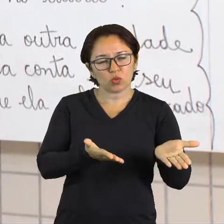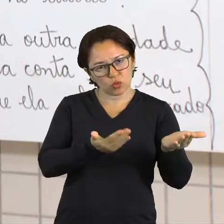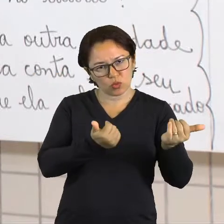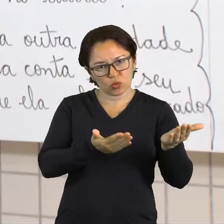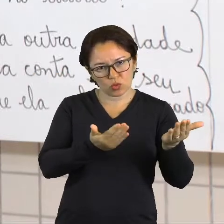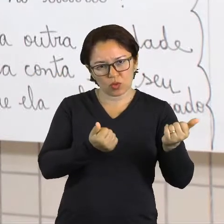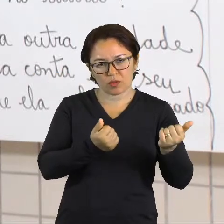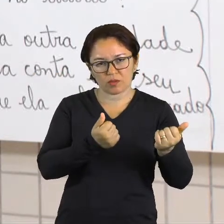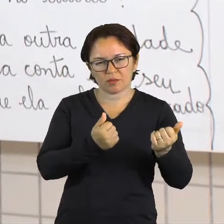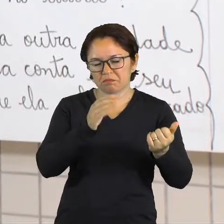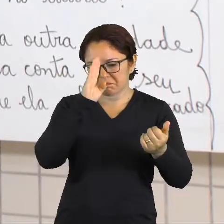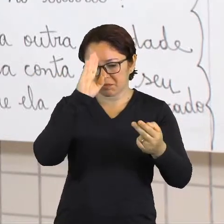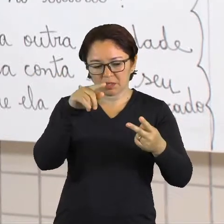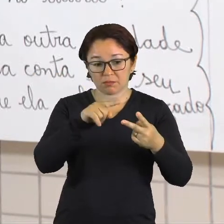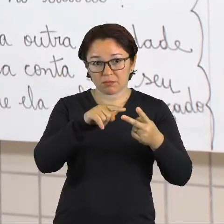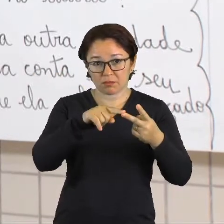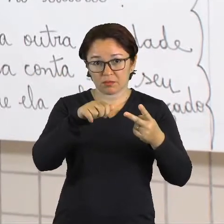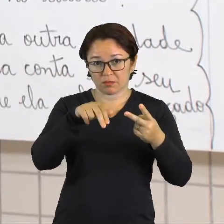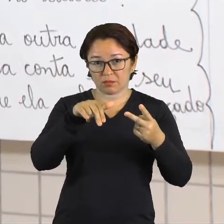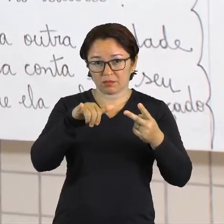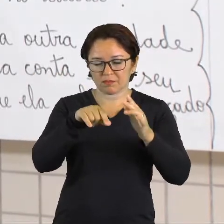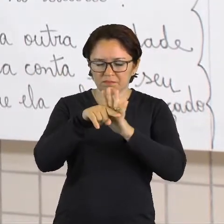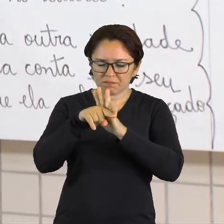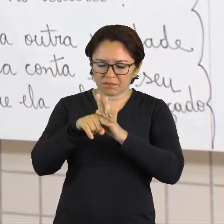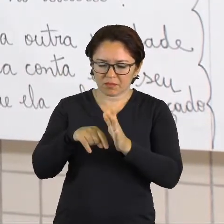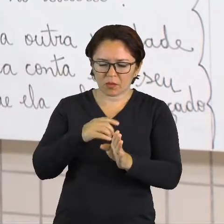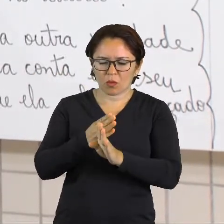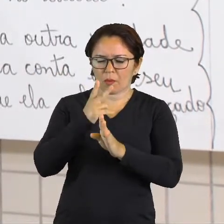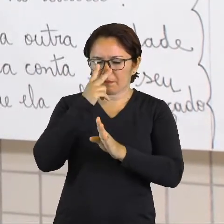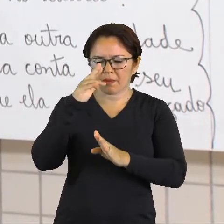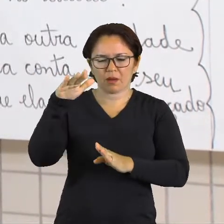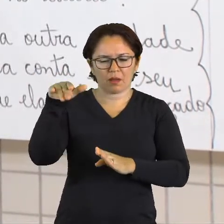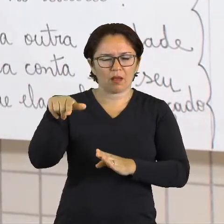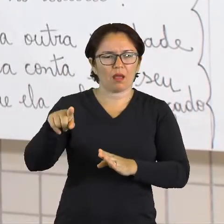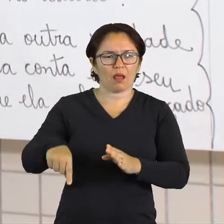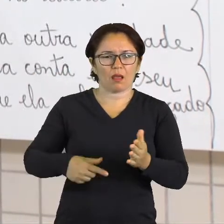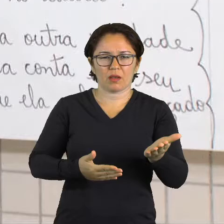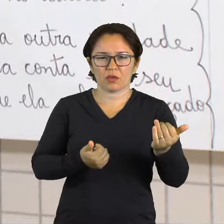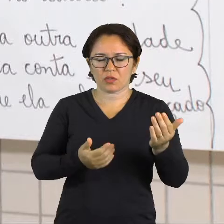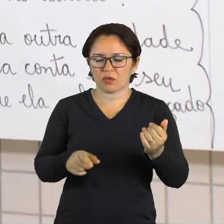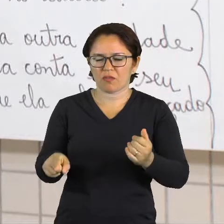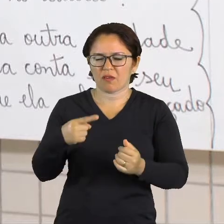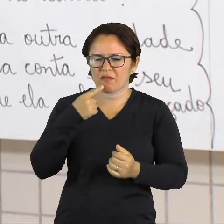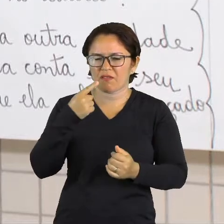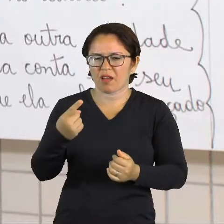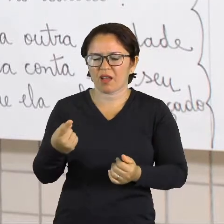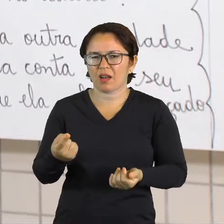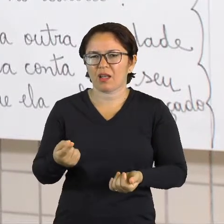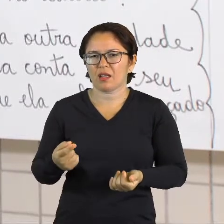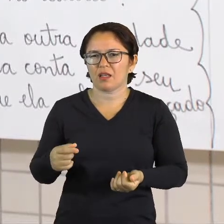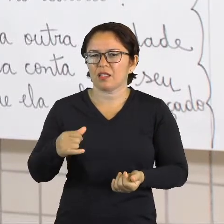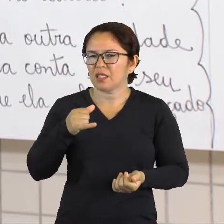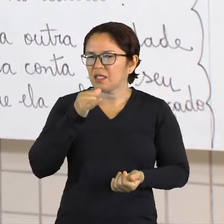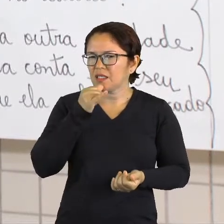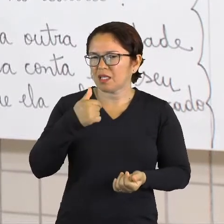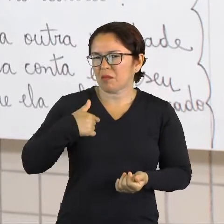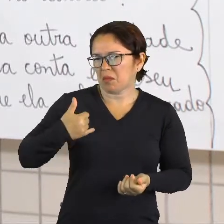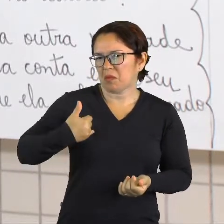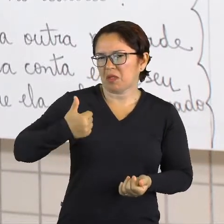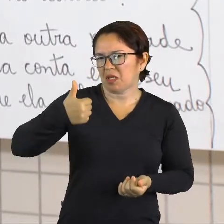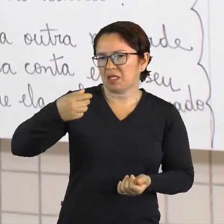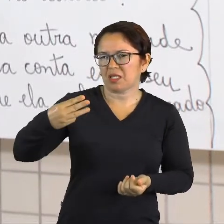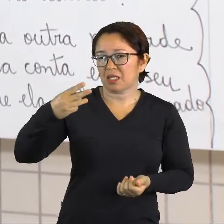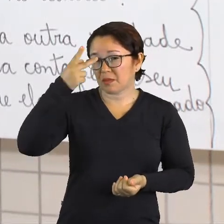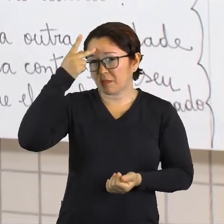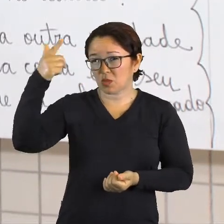da Anne. Lá no início, dado momento, ela fala, quem que vai se interessar de ler um diário de uma garota de 13 anos?